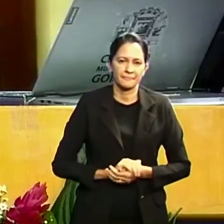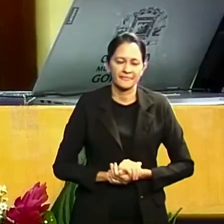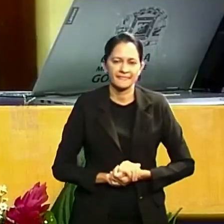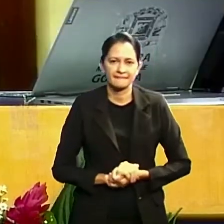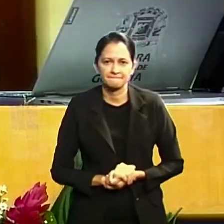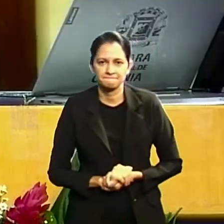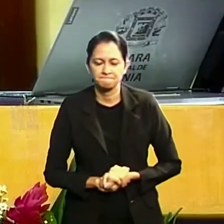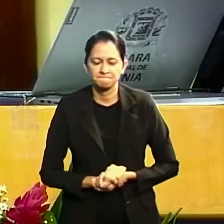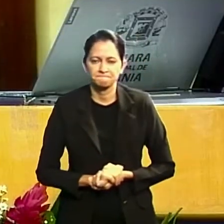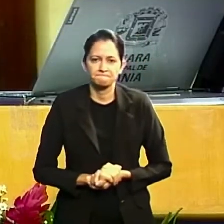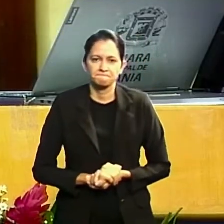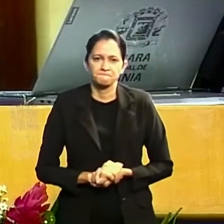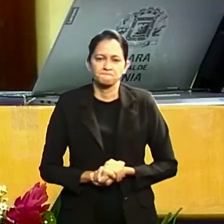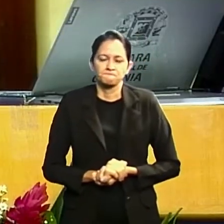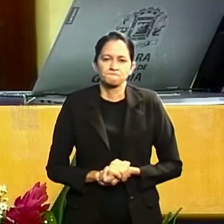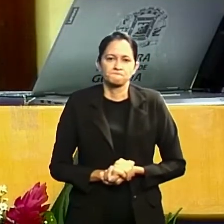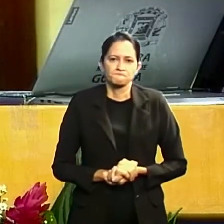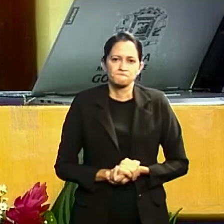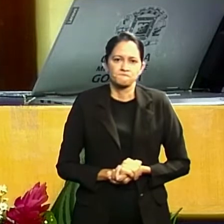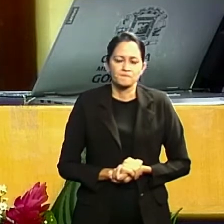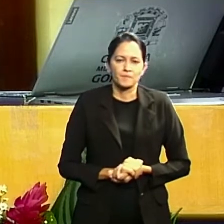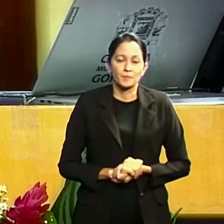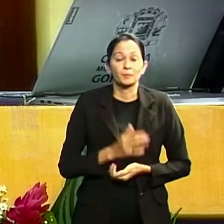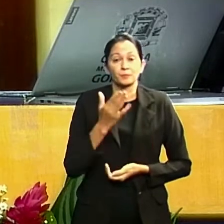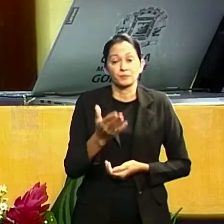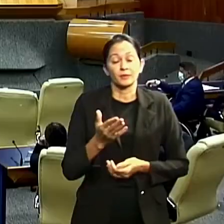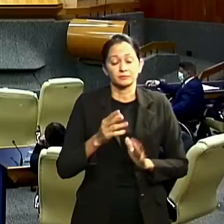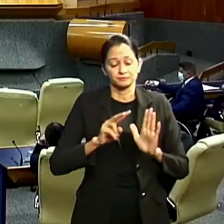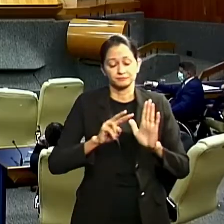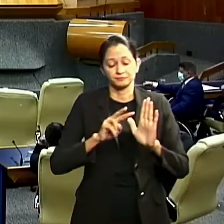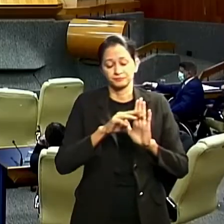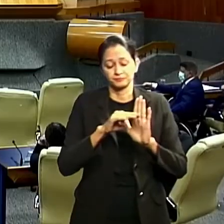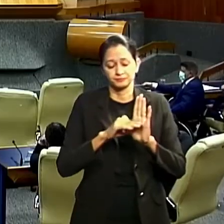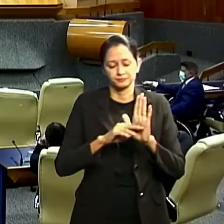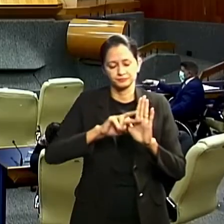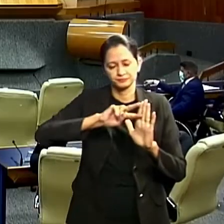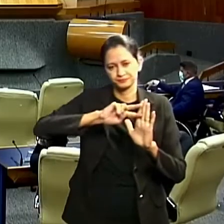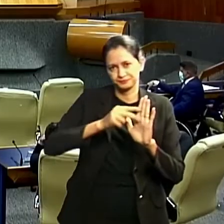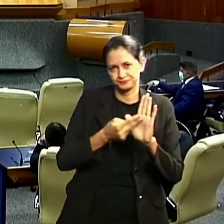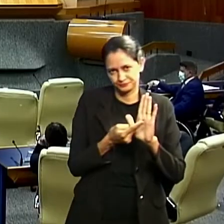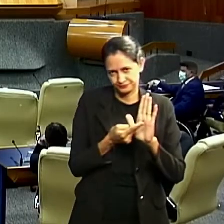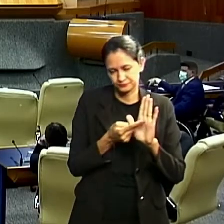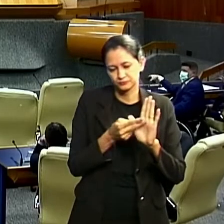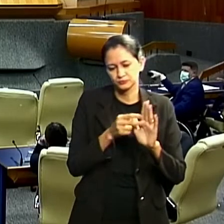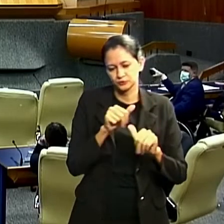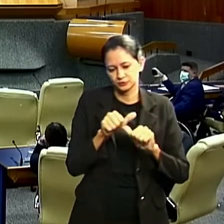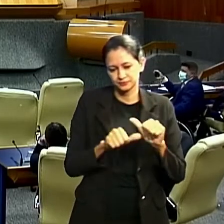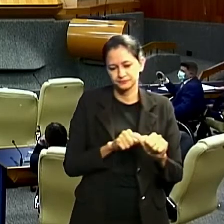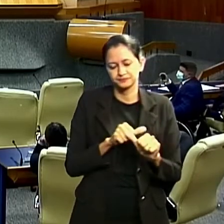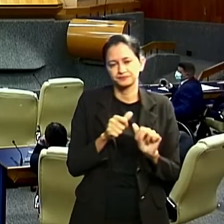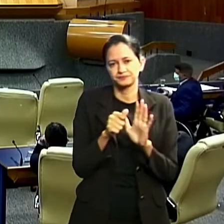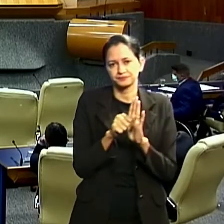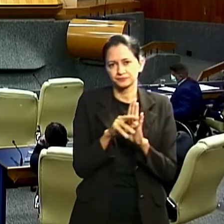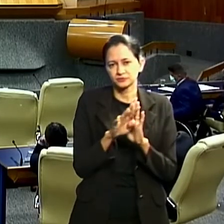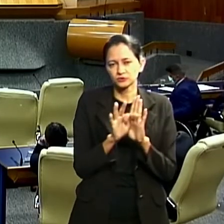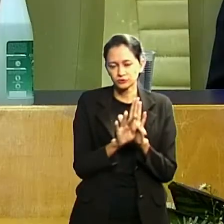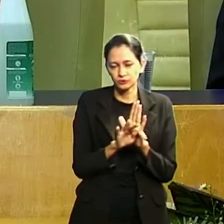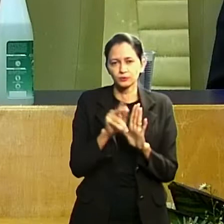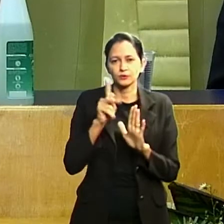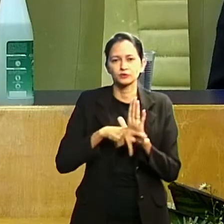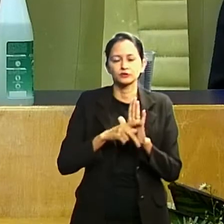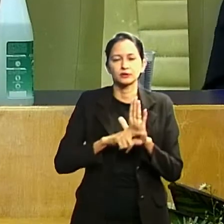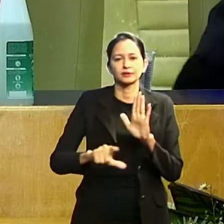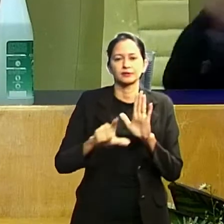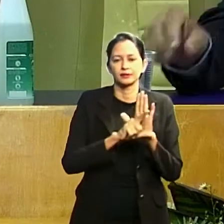Pauta do dia. Senhor presidente, a inversão na pauta do dia da lei orgânica do município, conforme o seu artigo, o projeto de